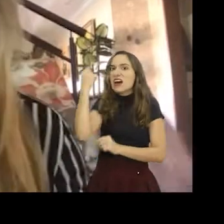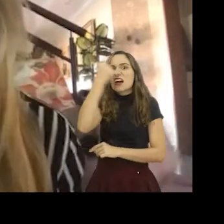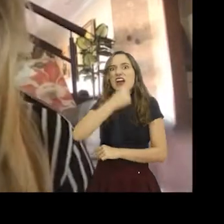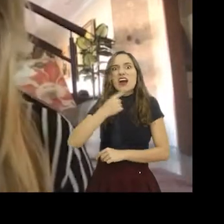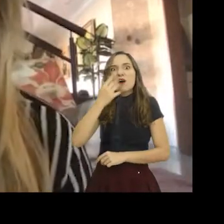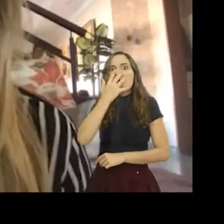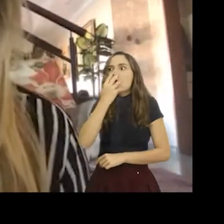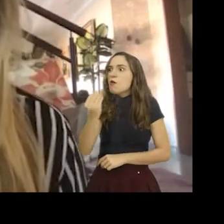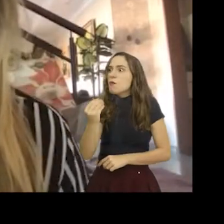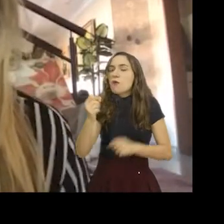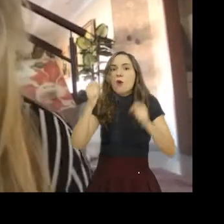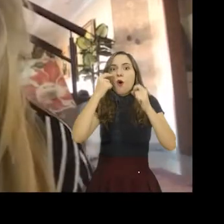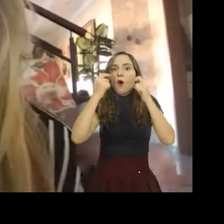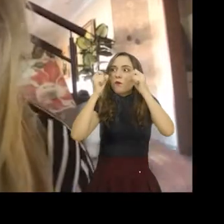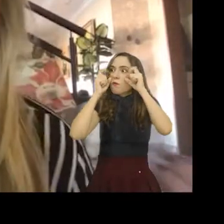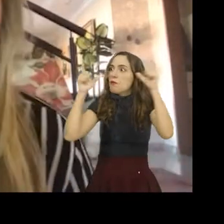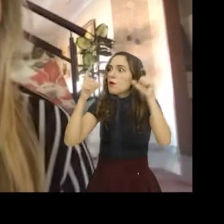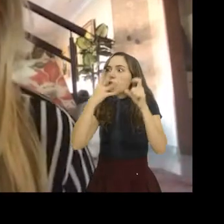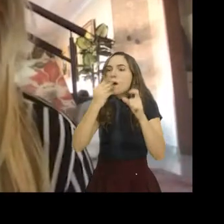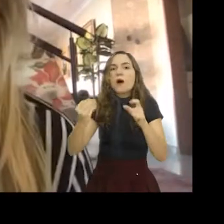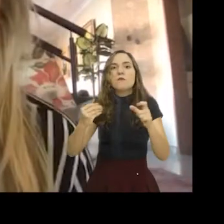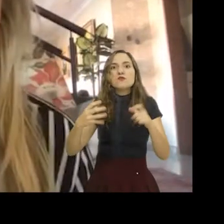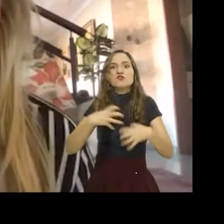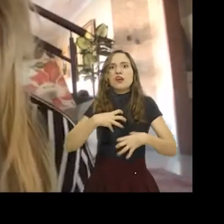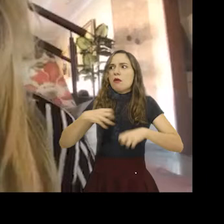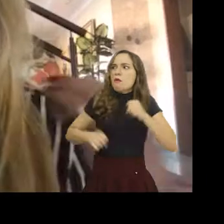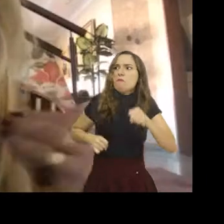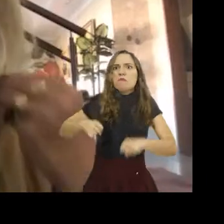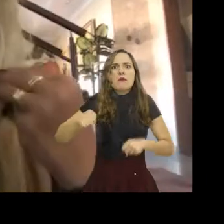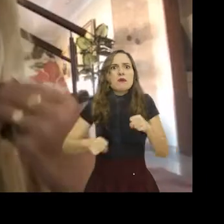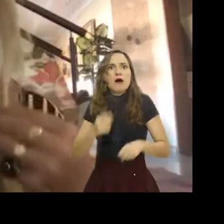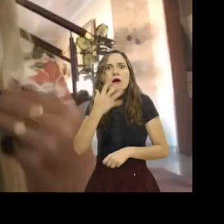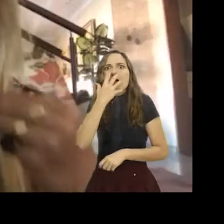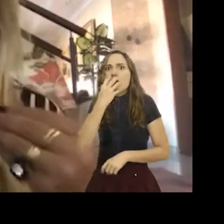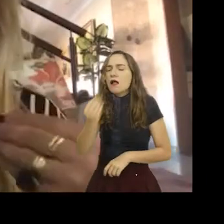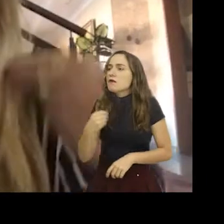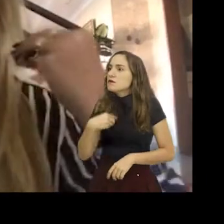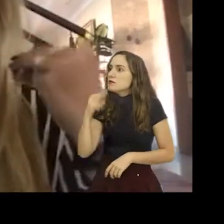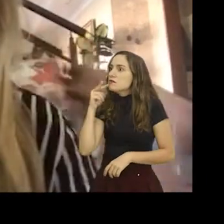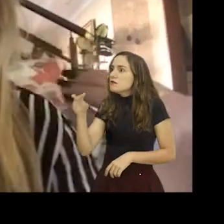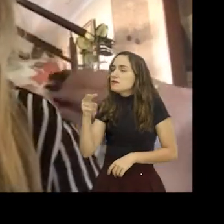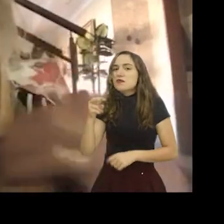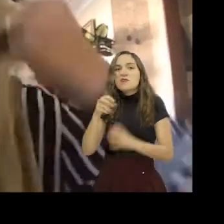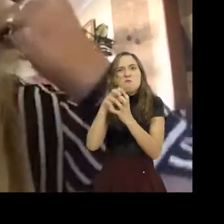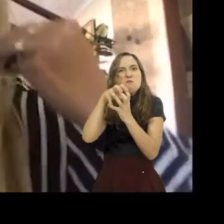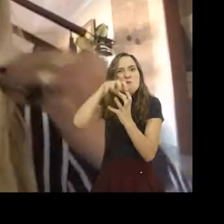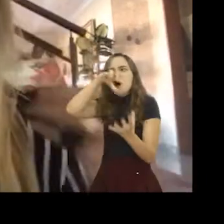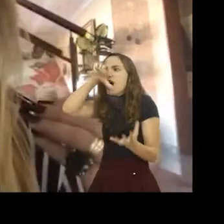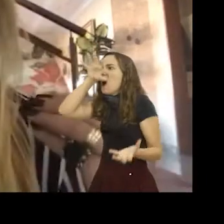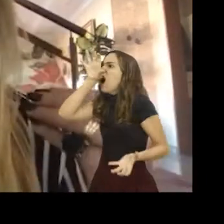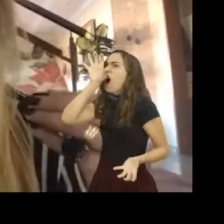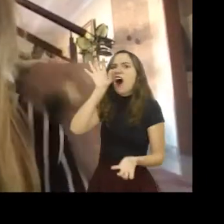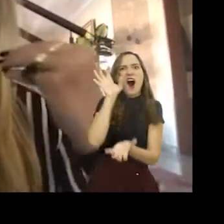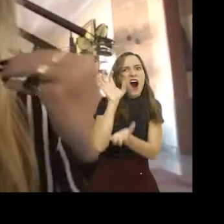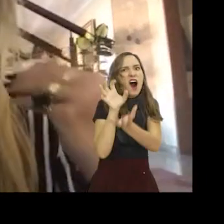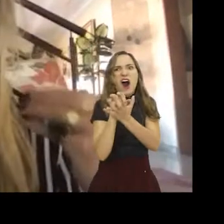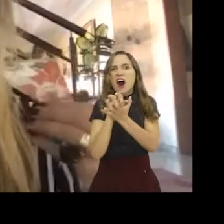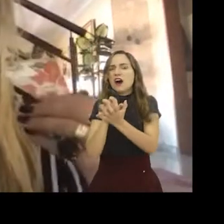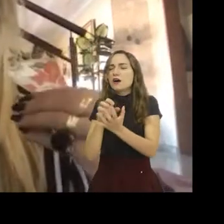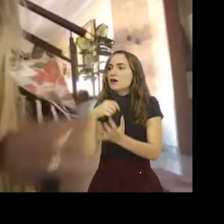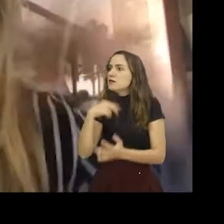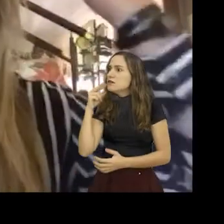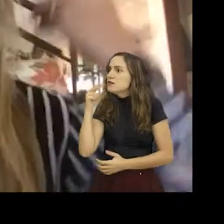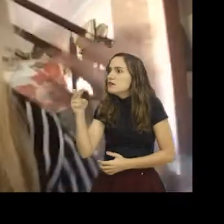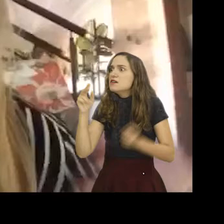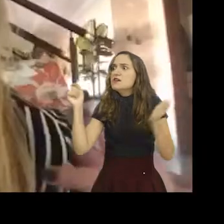lobo, olhão de lobo, jeitão de lobo e principalmente um bocão tão grande que era